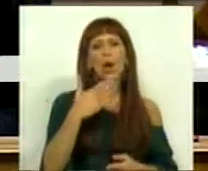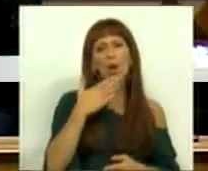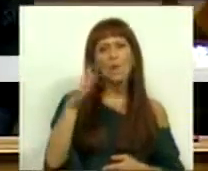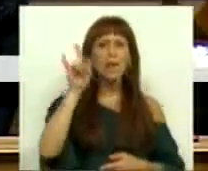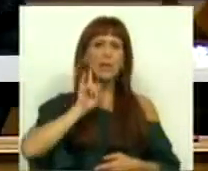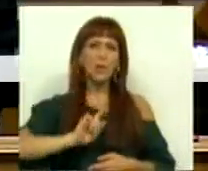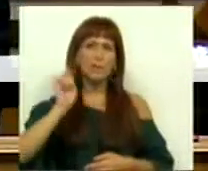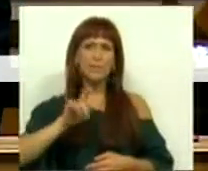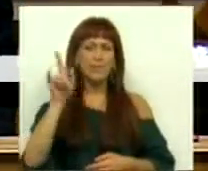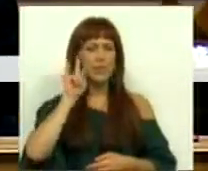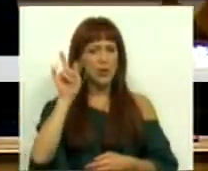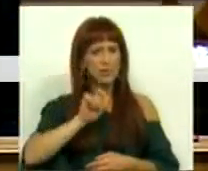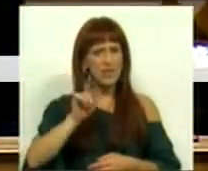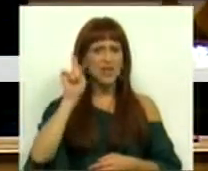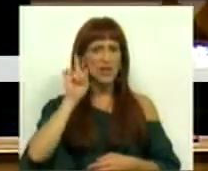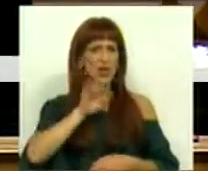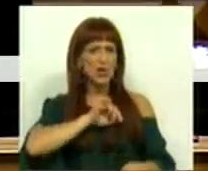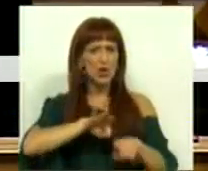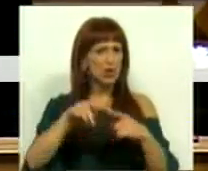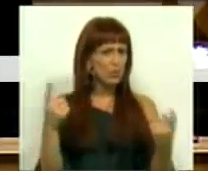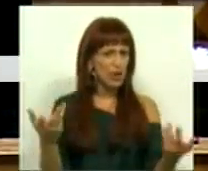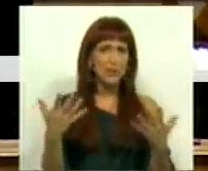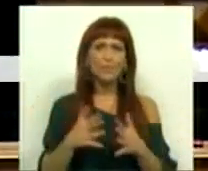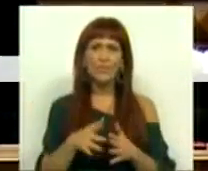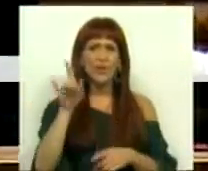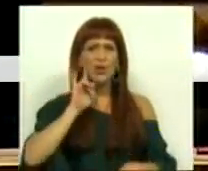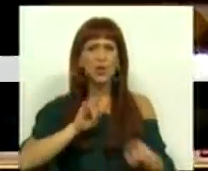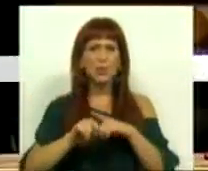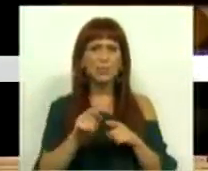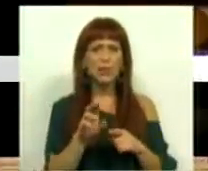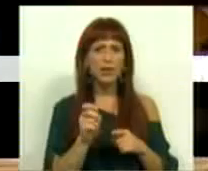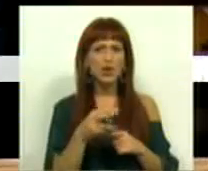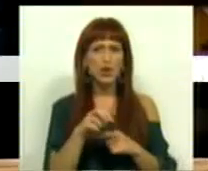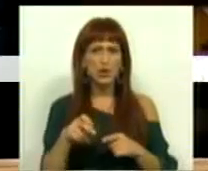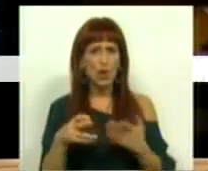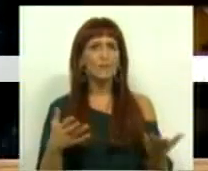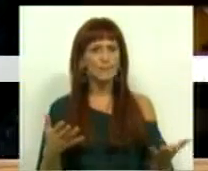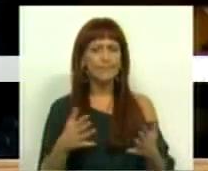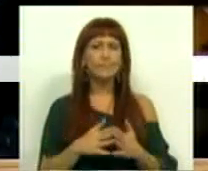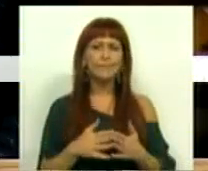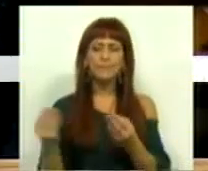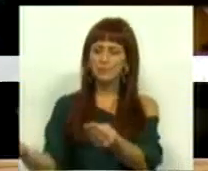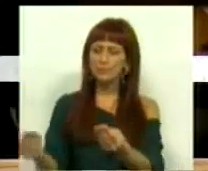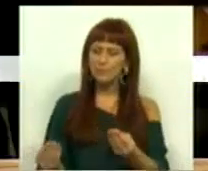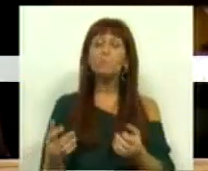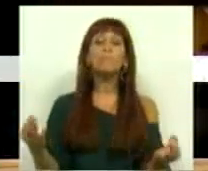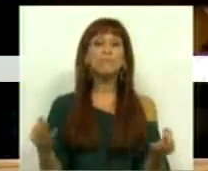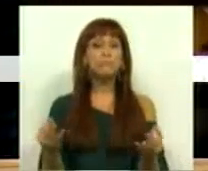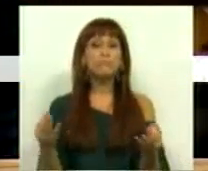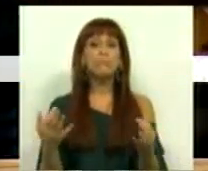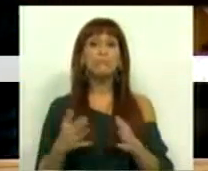Obrigada, Sra. Presidente, Sra. Presidente, Sras. E Srs. Deputados. Sra. Deputada Sónia Fertozinhos trouxe-nos aqui, de